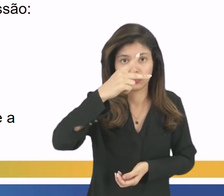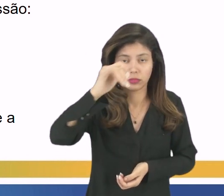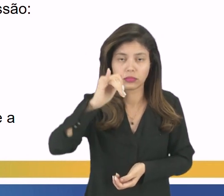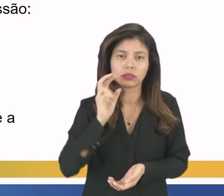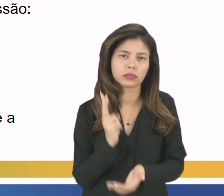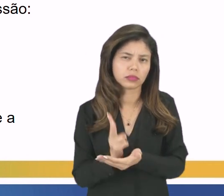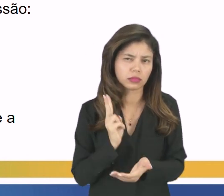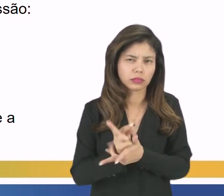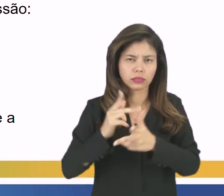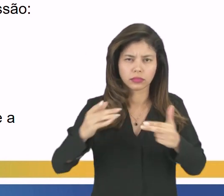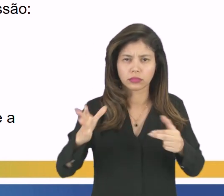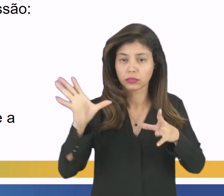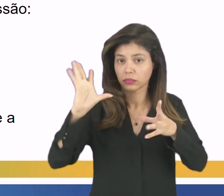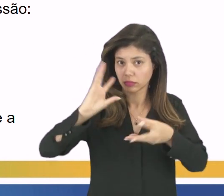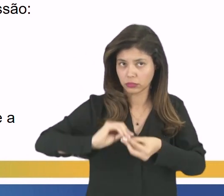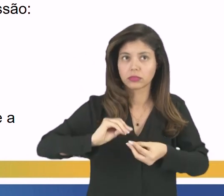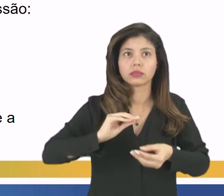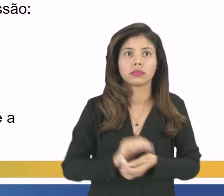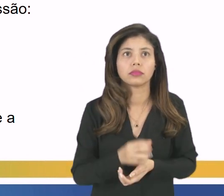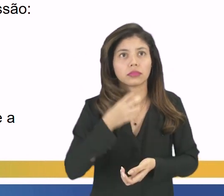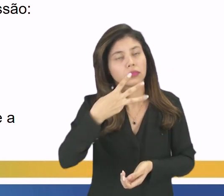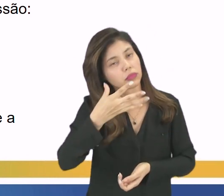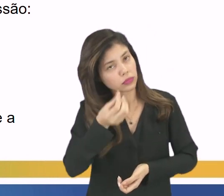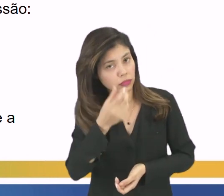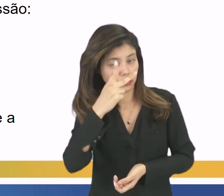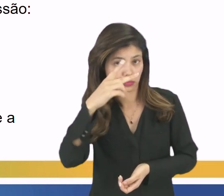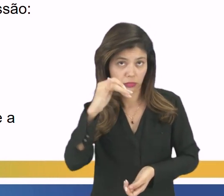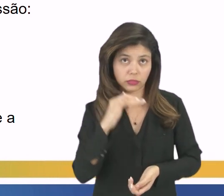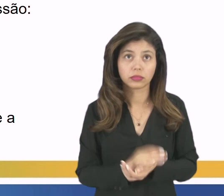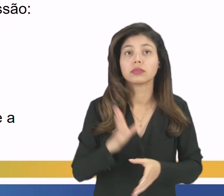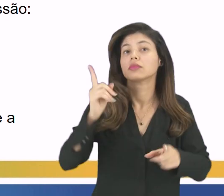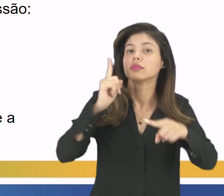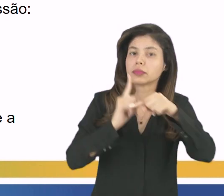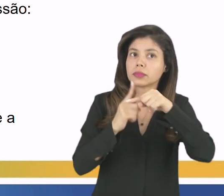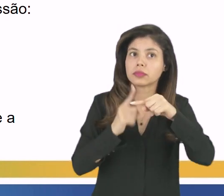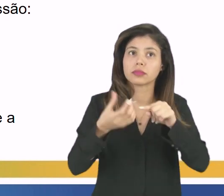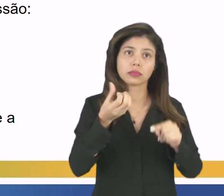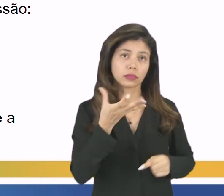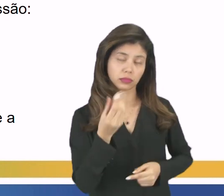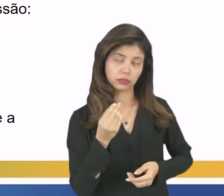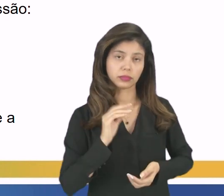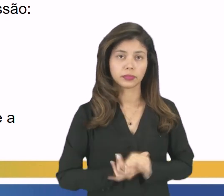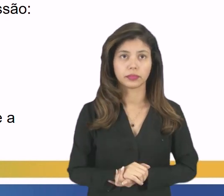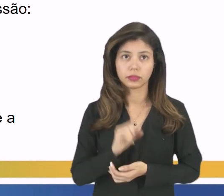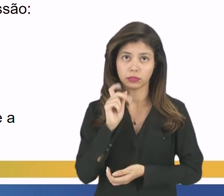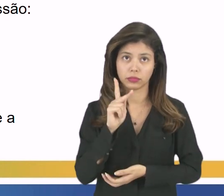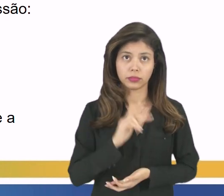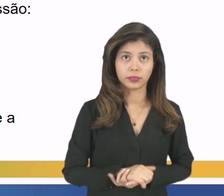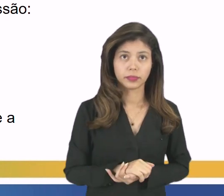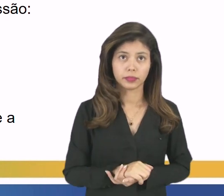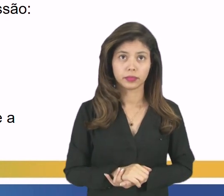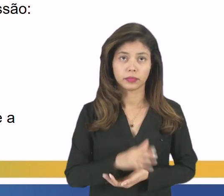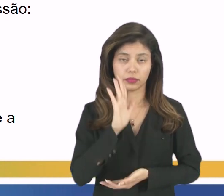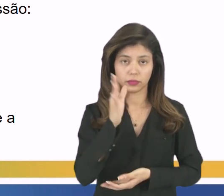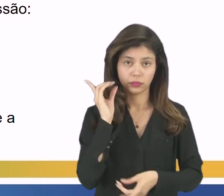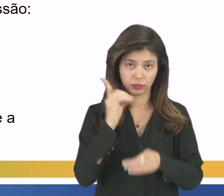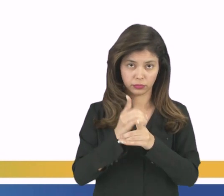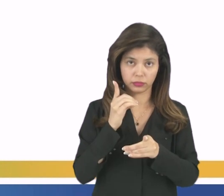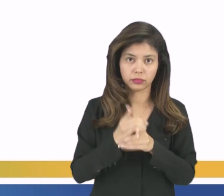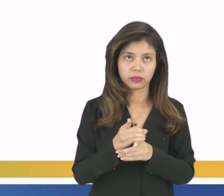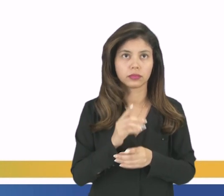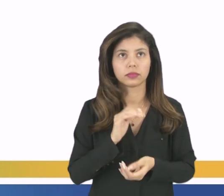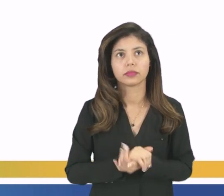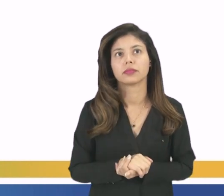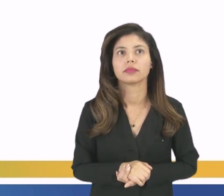é a mesma coisa que você já somar direto 36π mais 60π. Por isso que vai dar 96, certo? Então já está encontrado o que